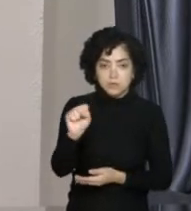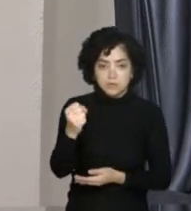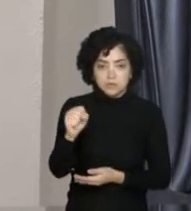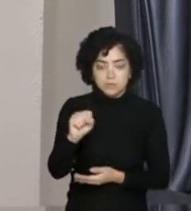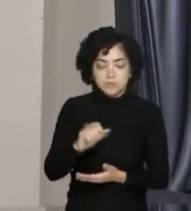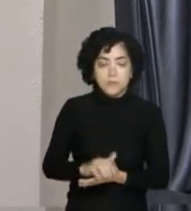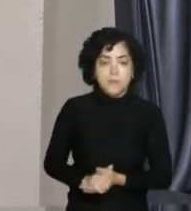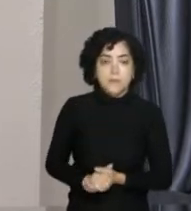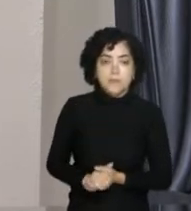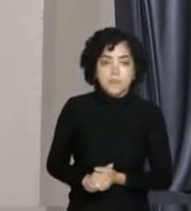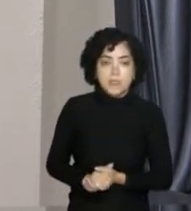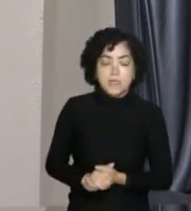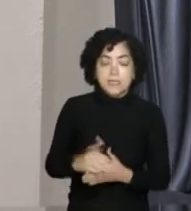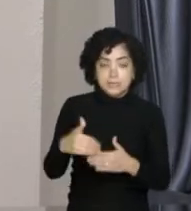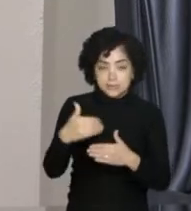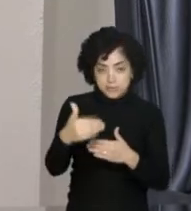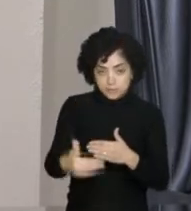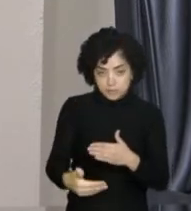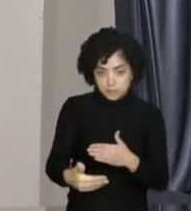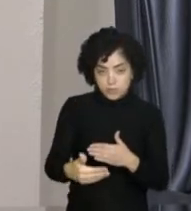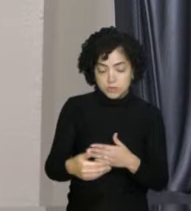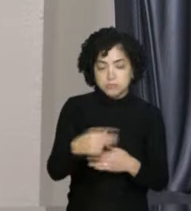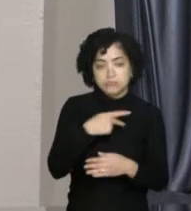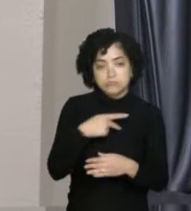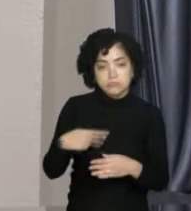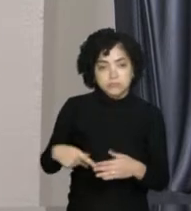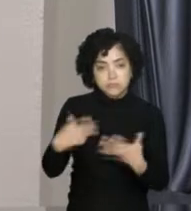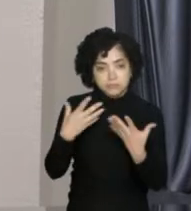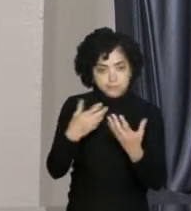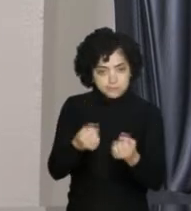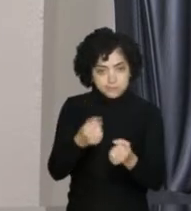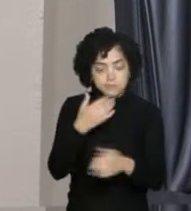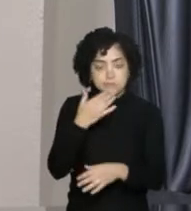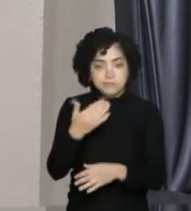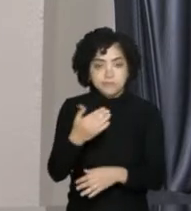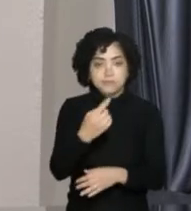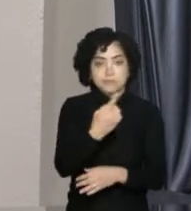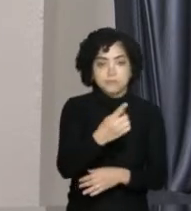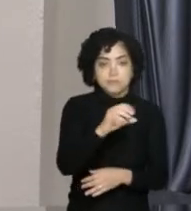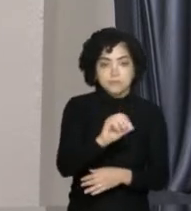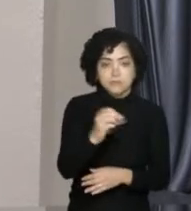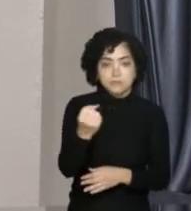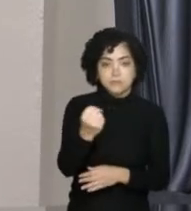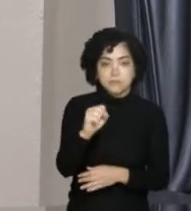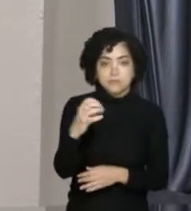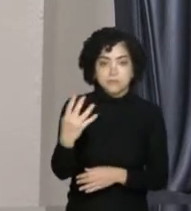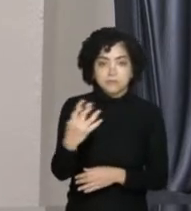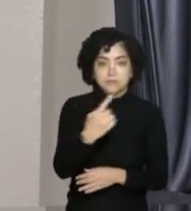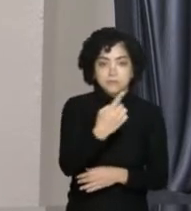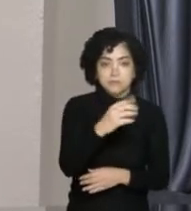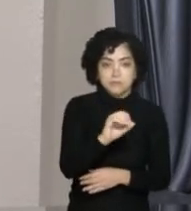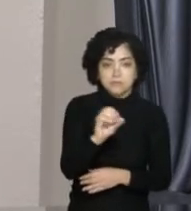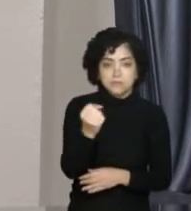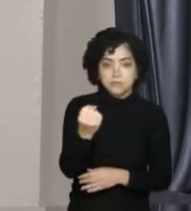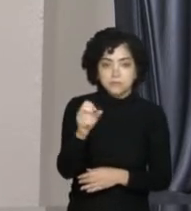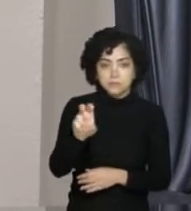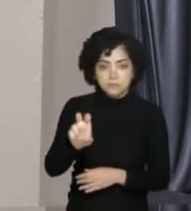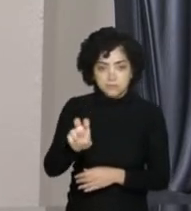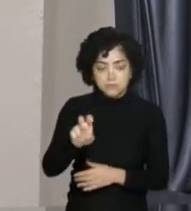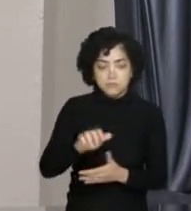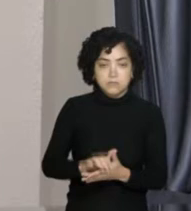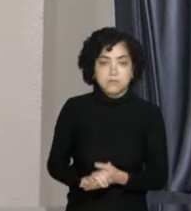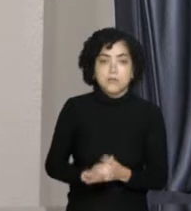518/2022. Na sequência, o senhor presidente deferiu os requerimentos números 1084 e 1085/2022